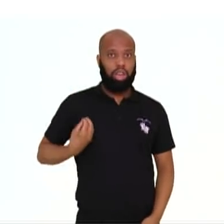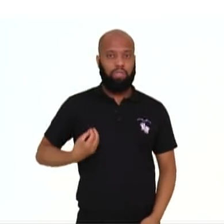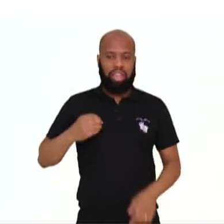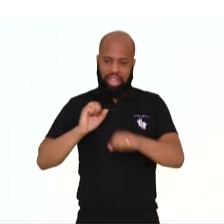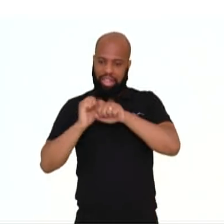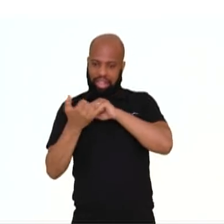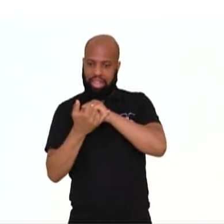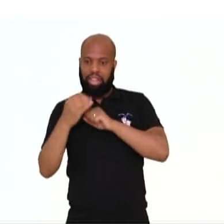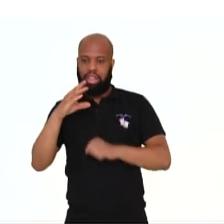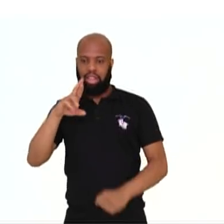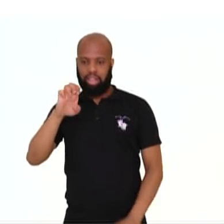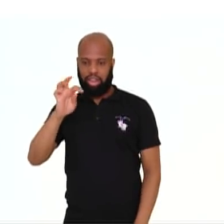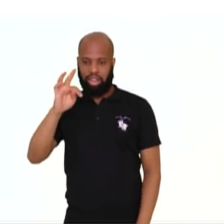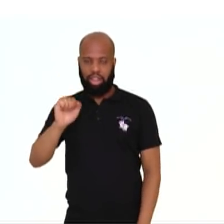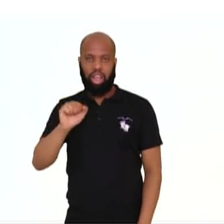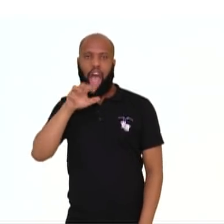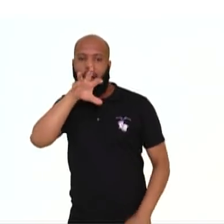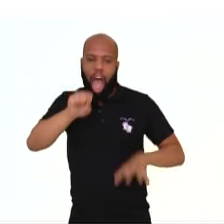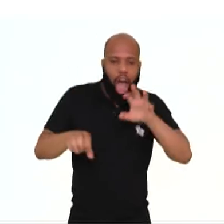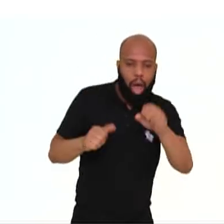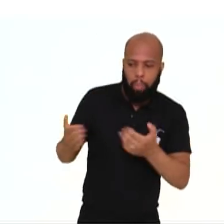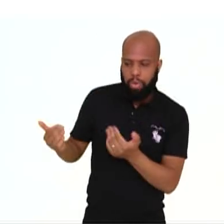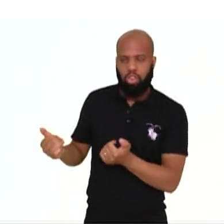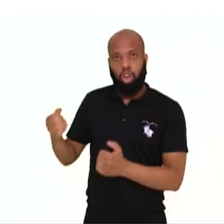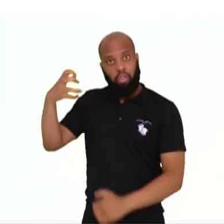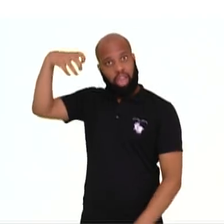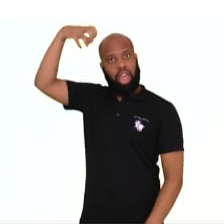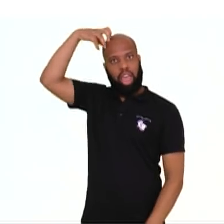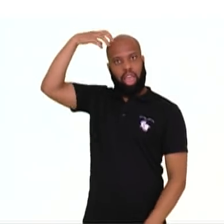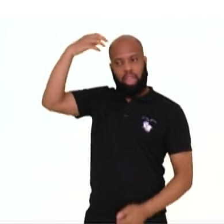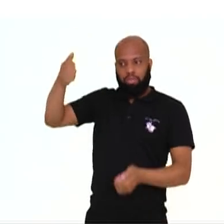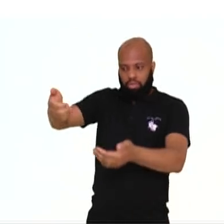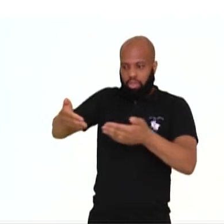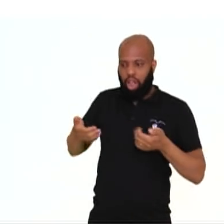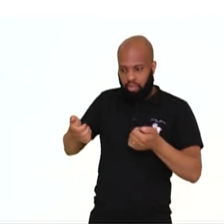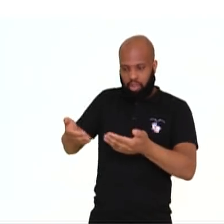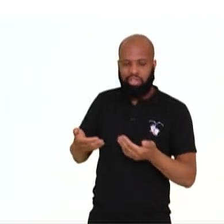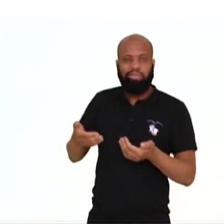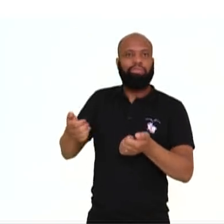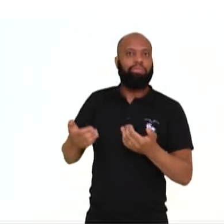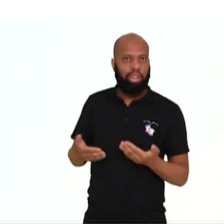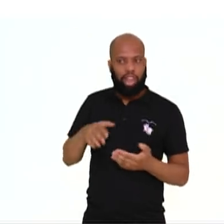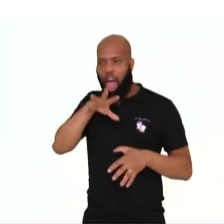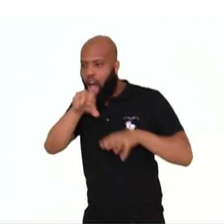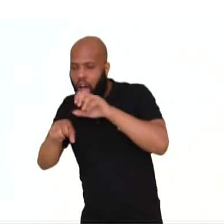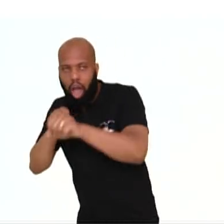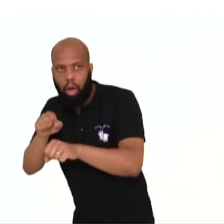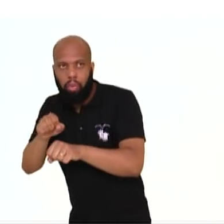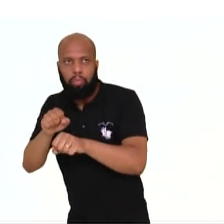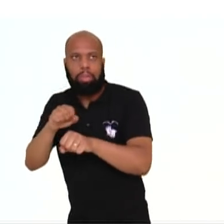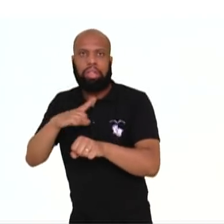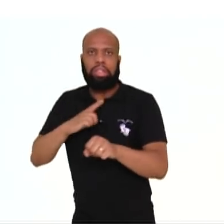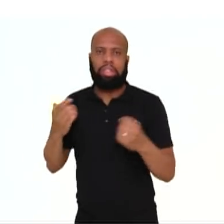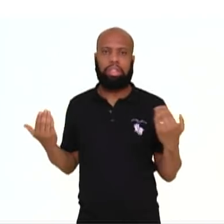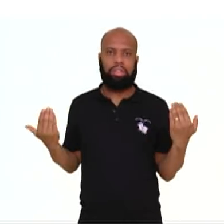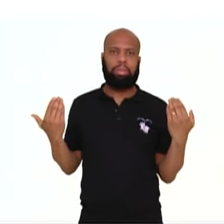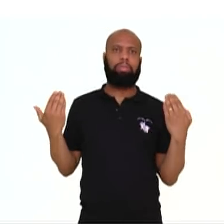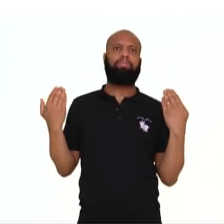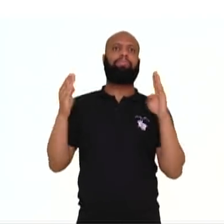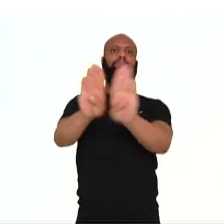Creta. Alimentava-se dos jovens enviados pelo rei Egeu ao rei Minos, que os prendia no